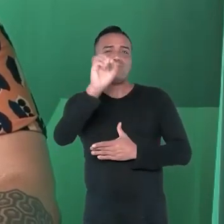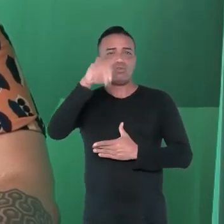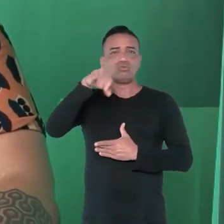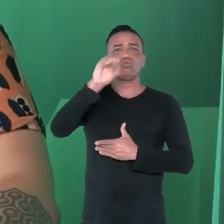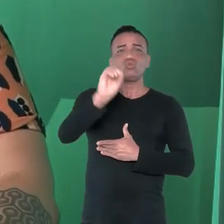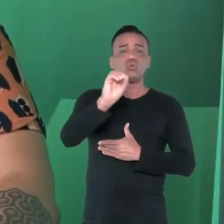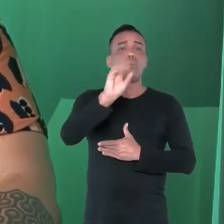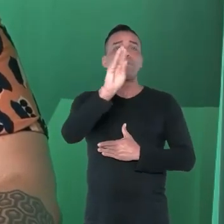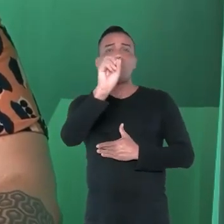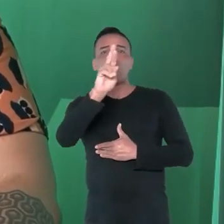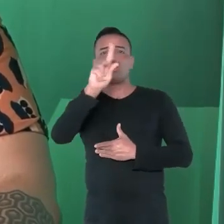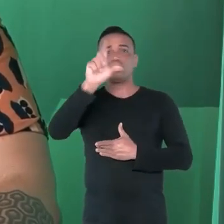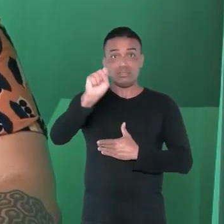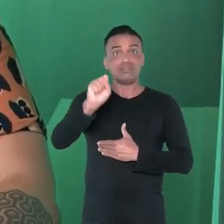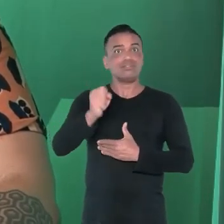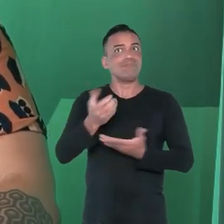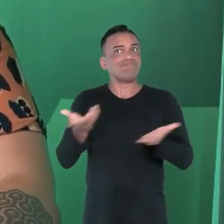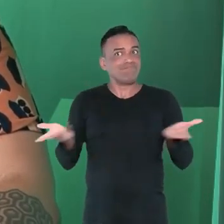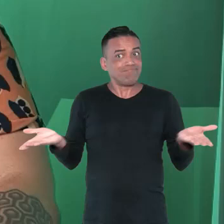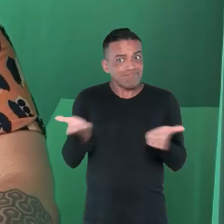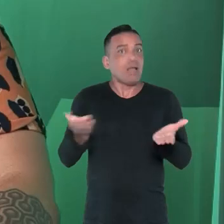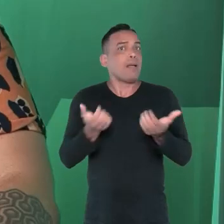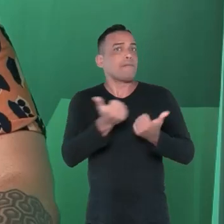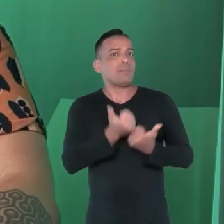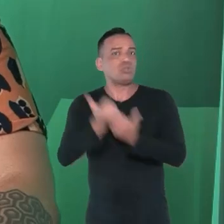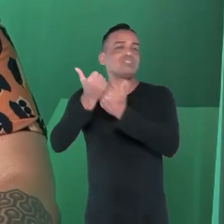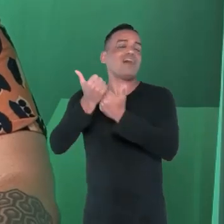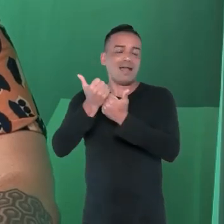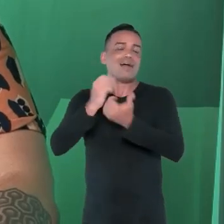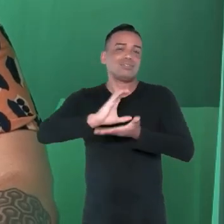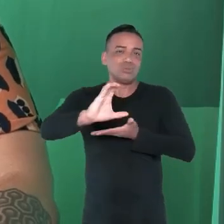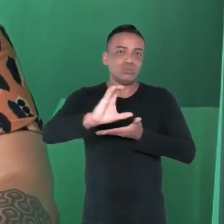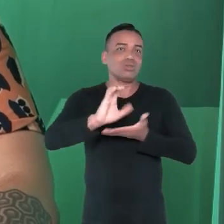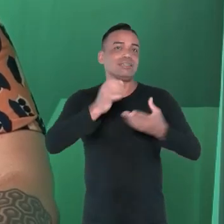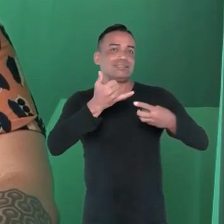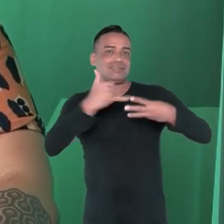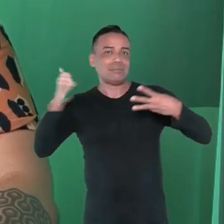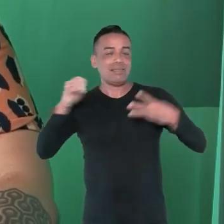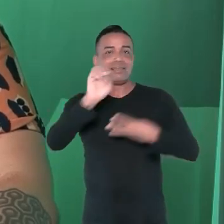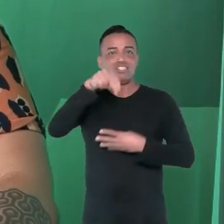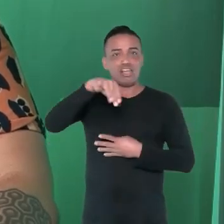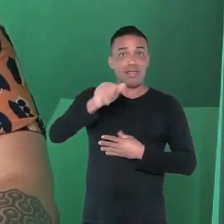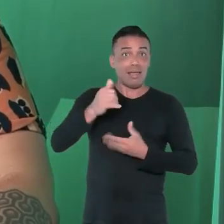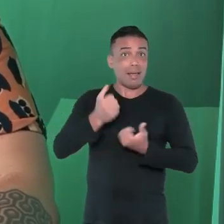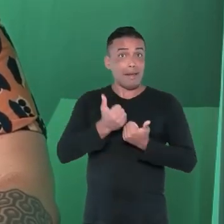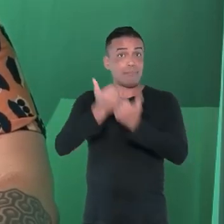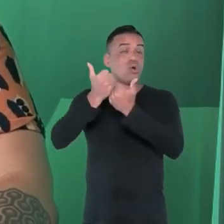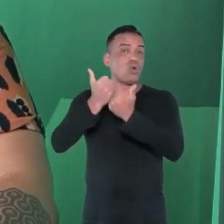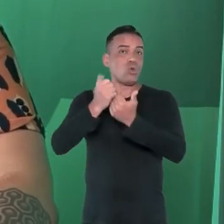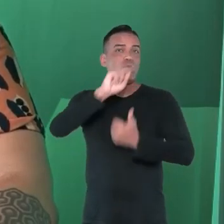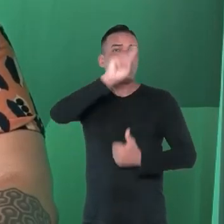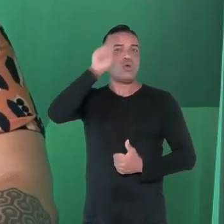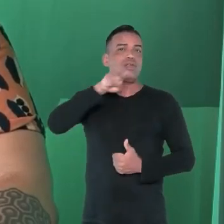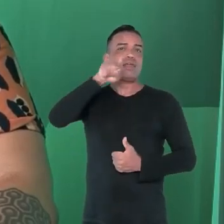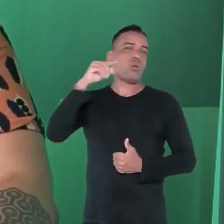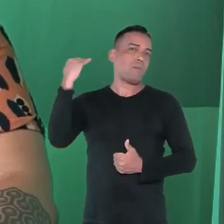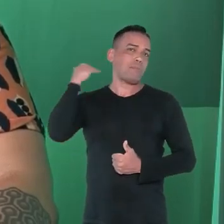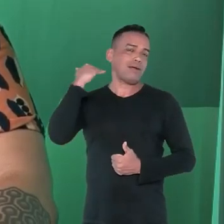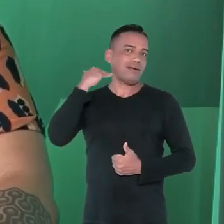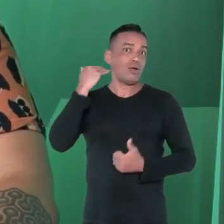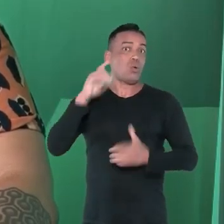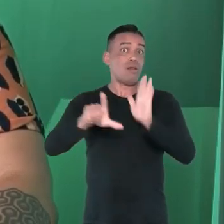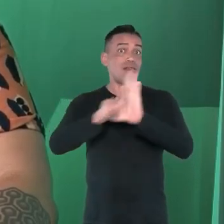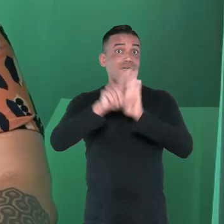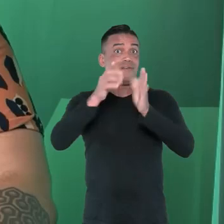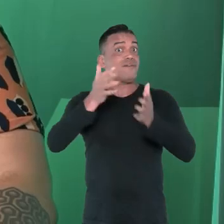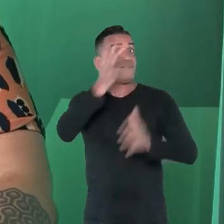Borges. Essa edição do projeto é patrocinada pela CEMIG e pela Engea, com apoio do Itaú via Lei Federal de Incentivo à